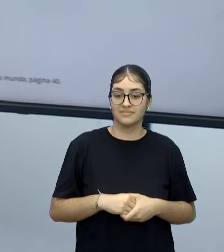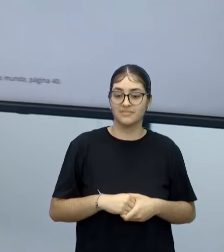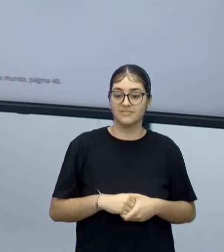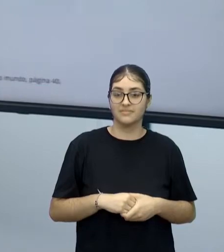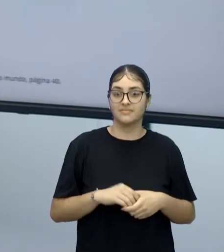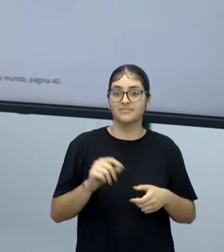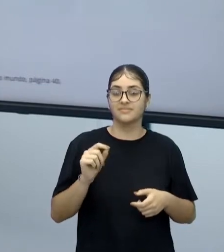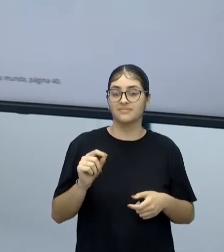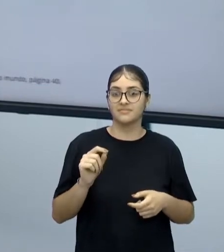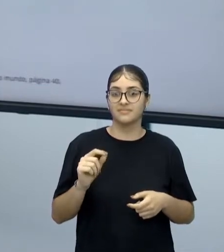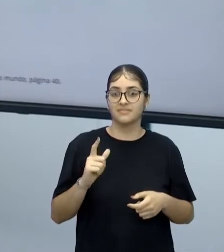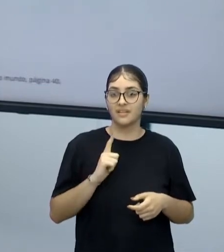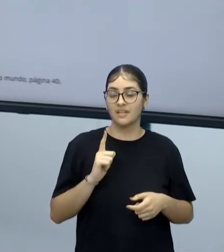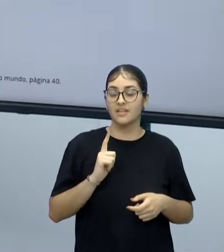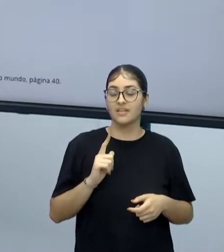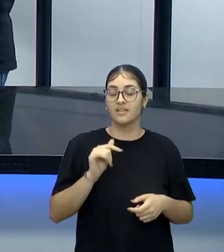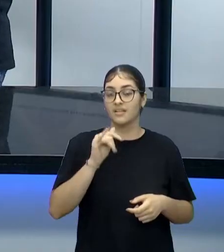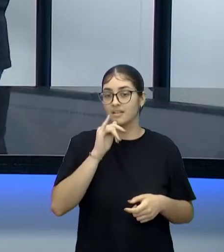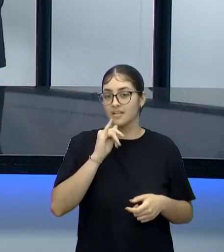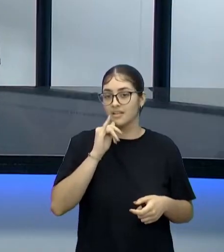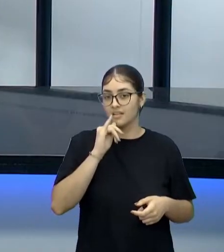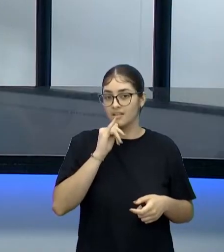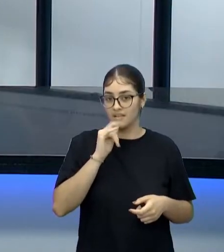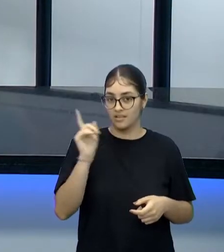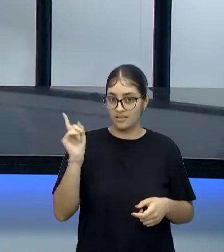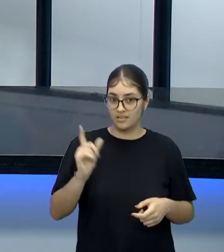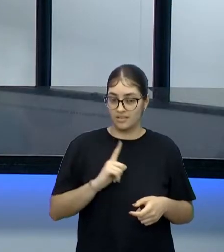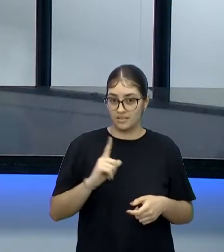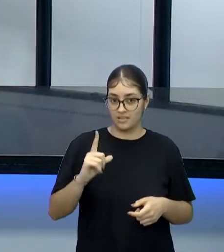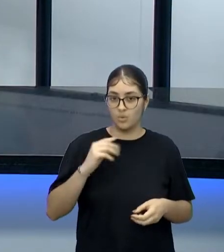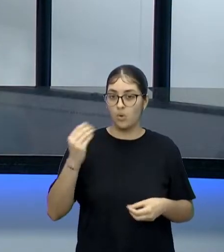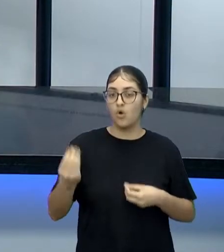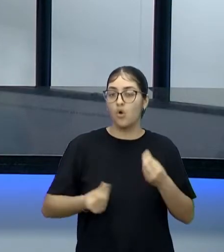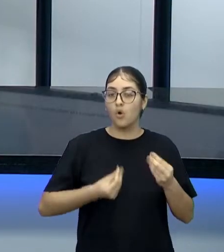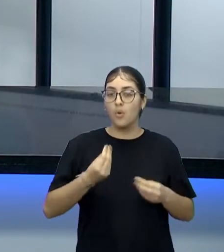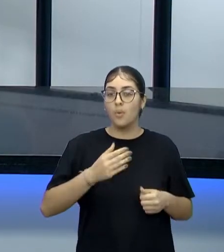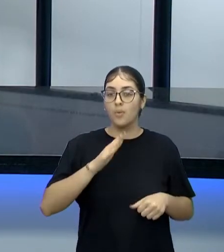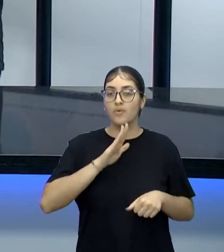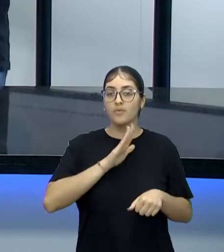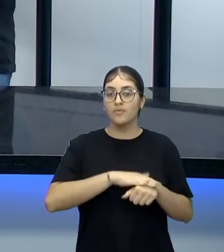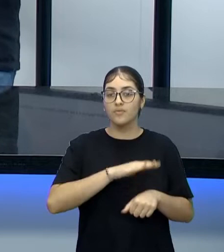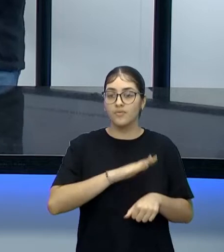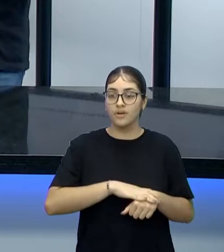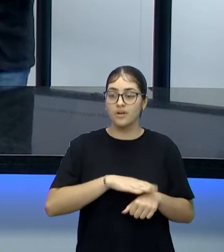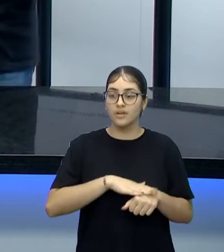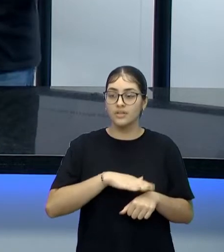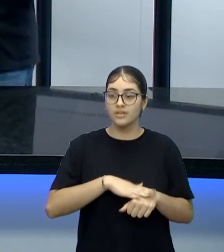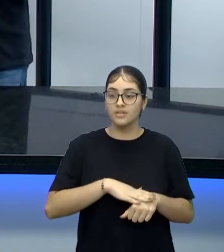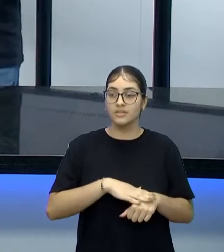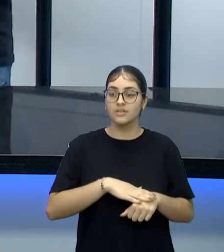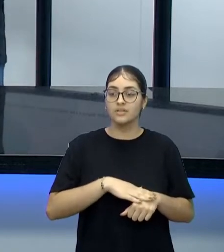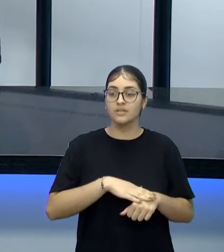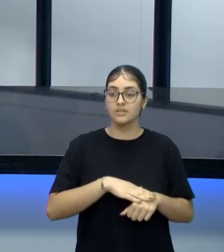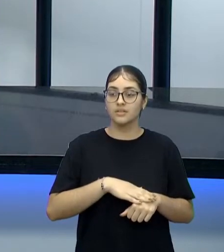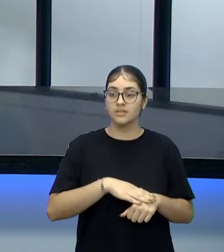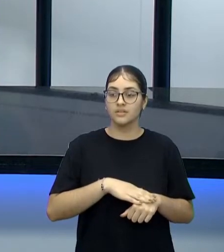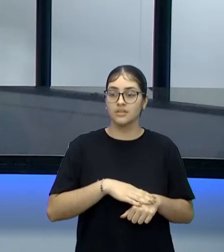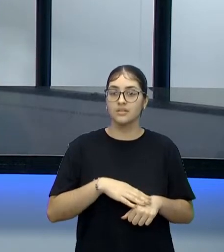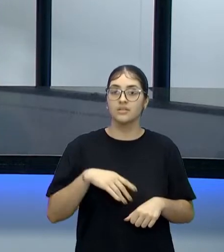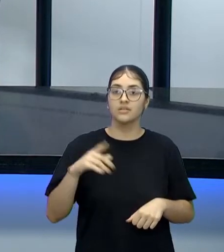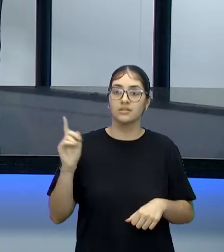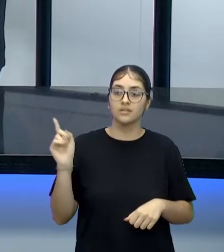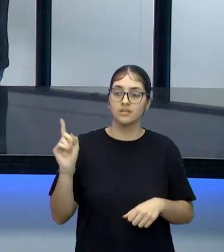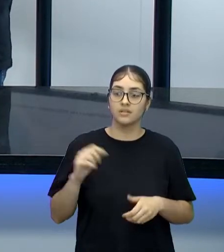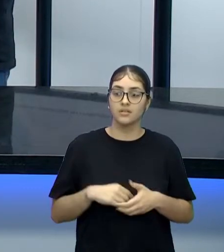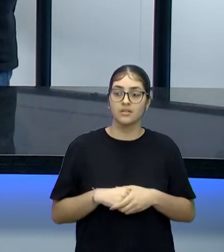eles um vídeo, inclusive vou até mostrar o passo a passo para eles de como fazer um vídeo para apresentar. Mas eles podem fazer vários